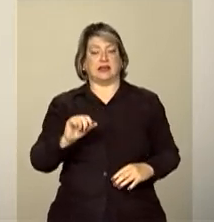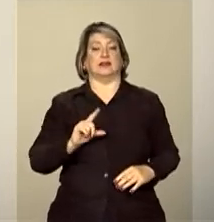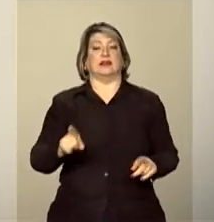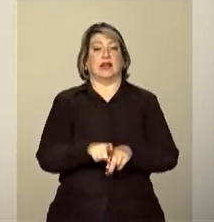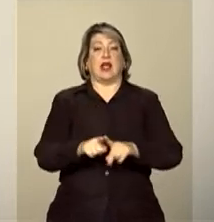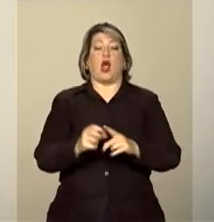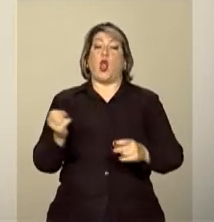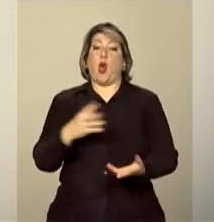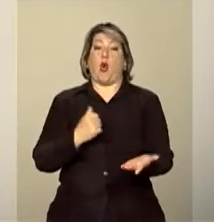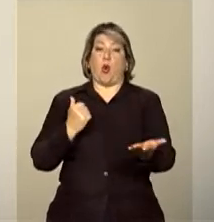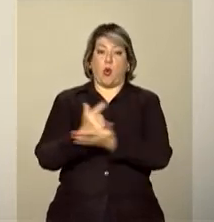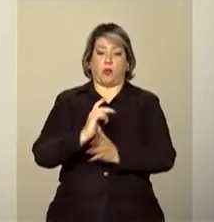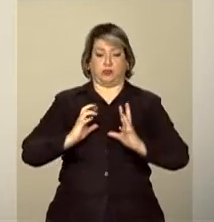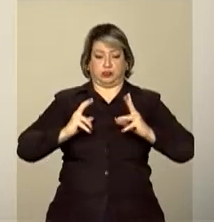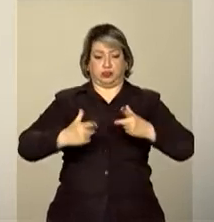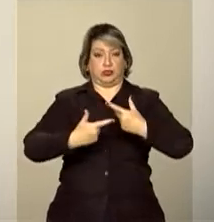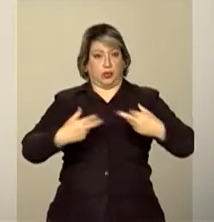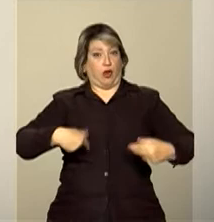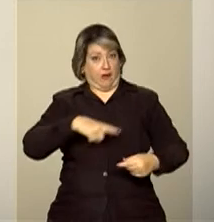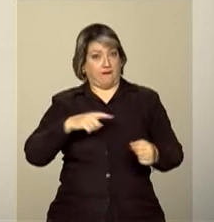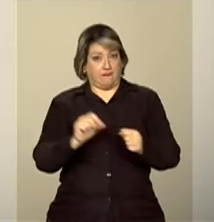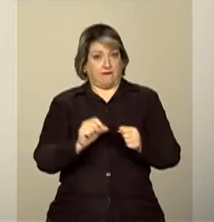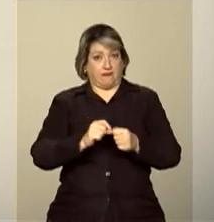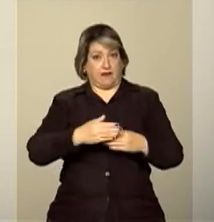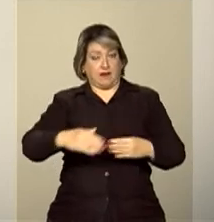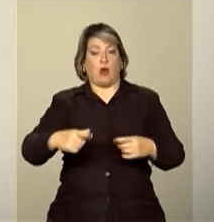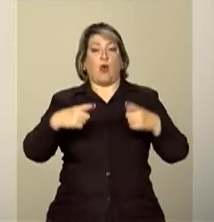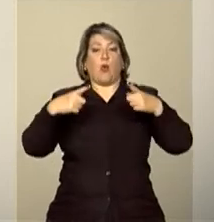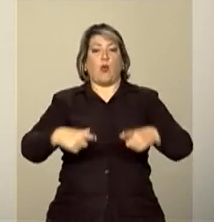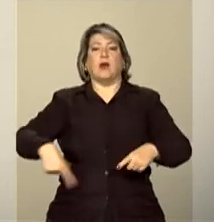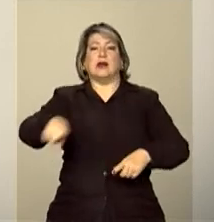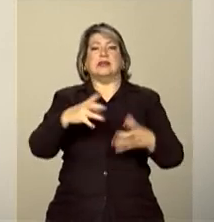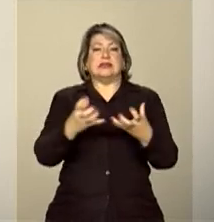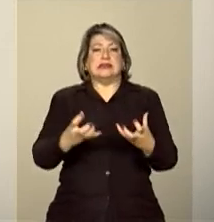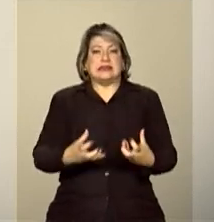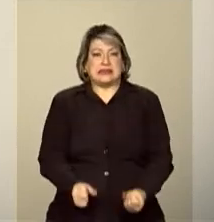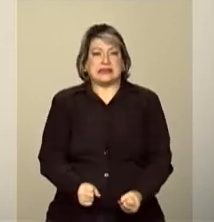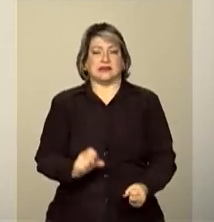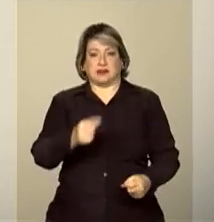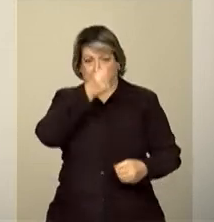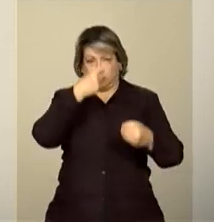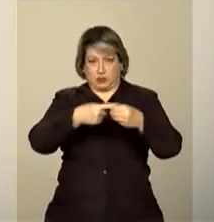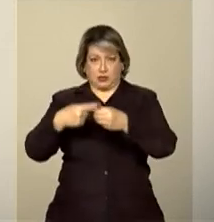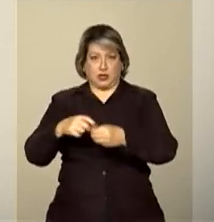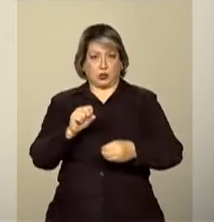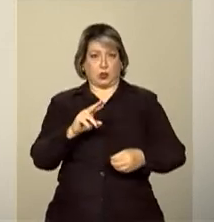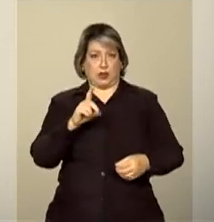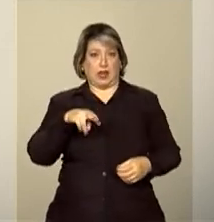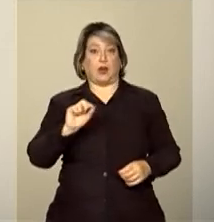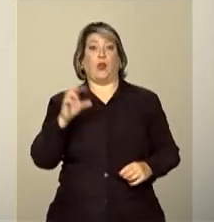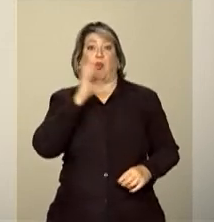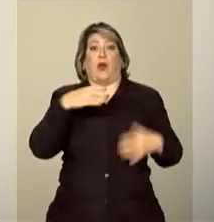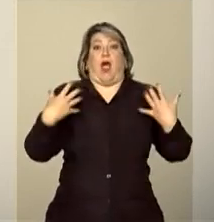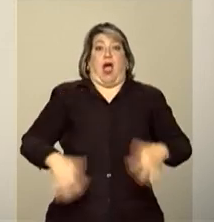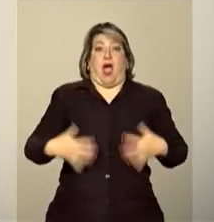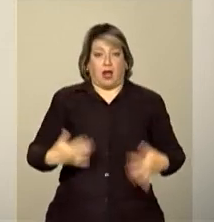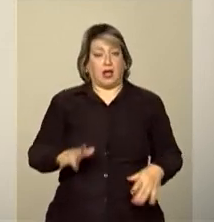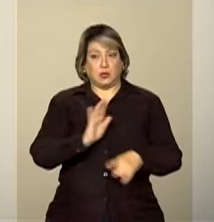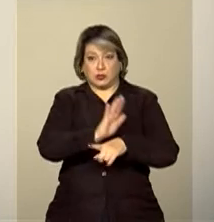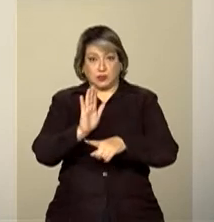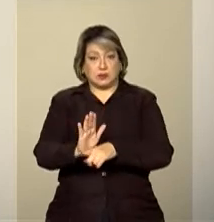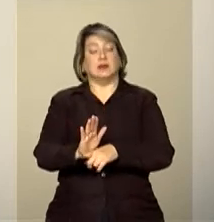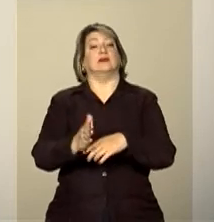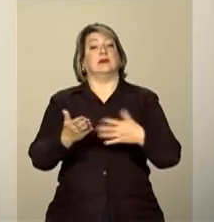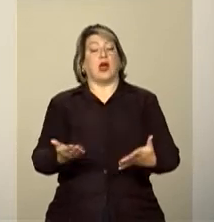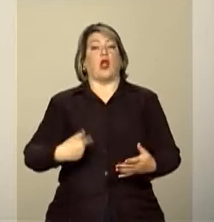compras de máquinas e vamos fazendo para região da seca e os municípios da Sudene em situação de emergência